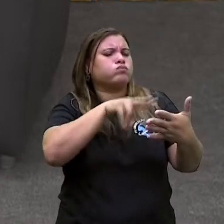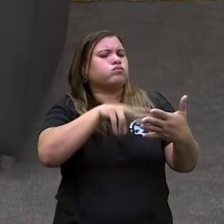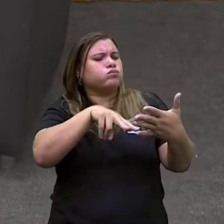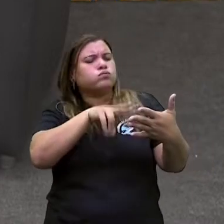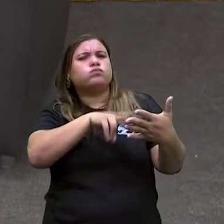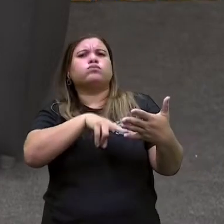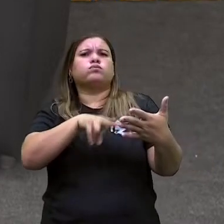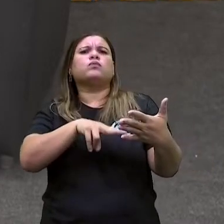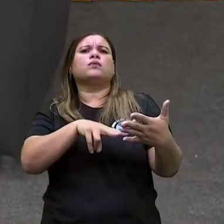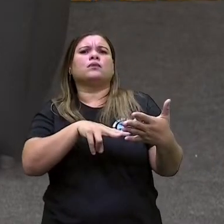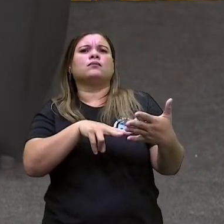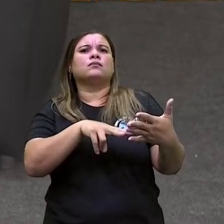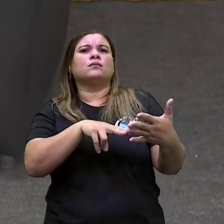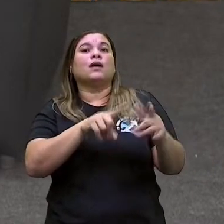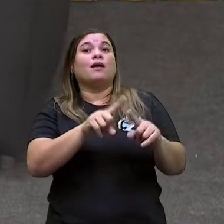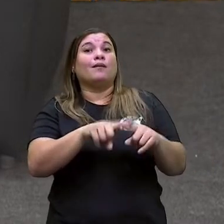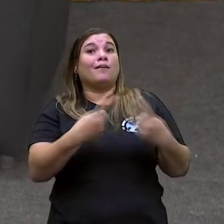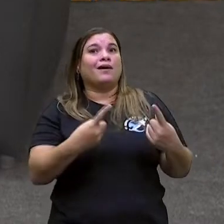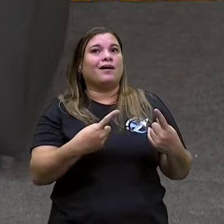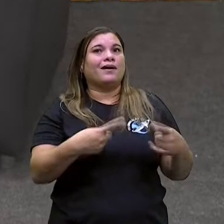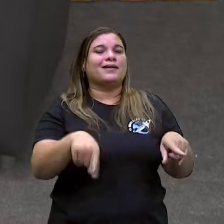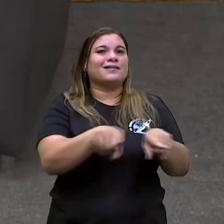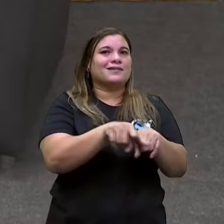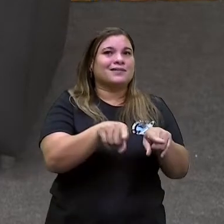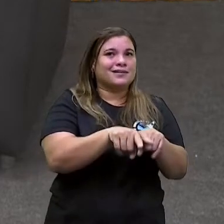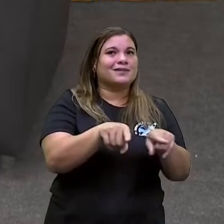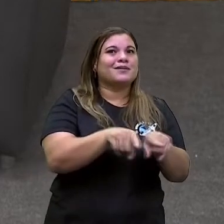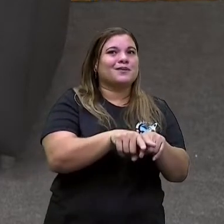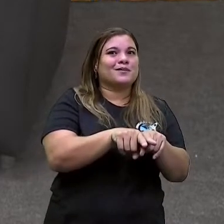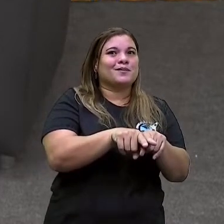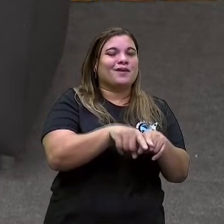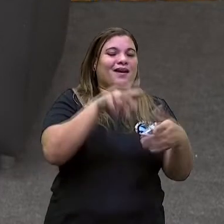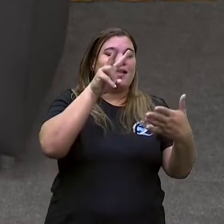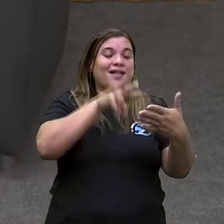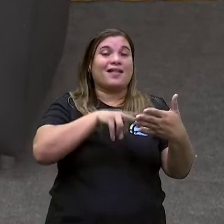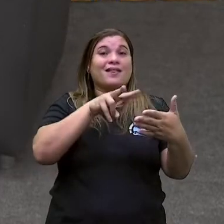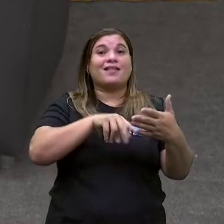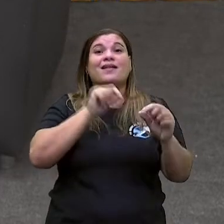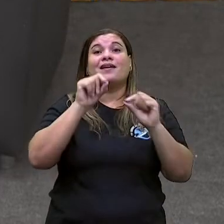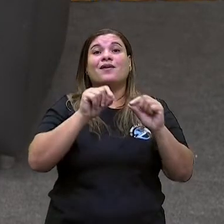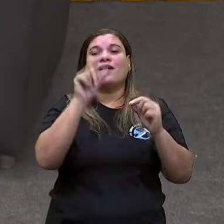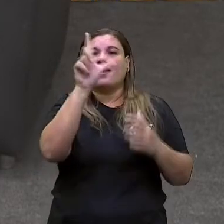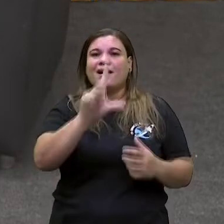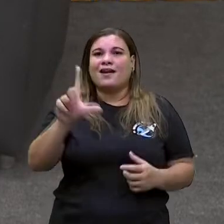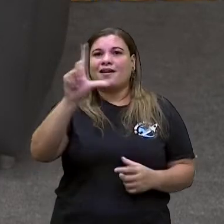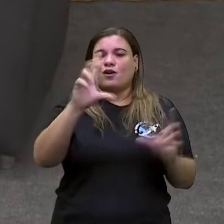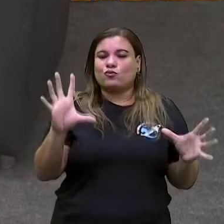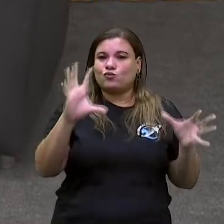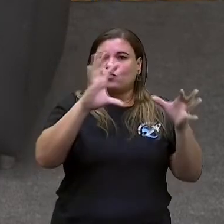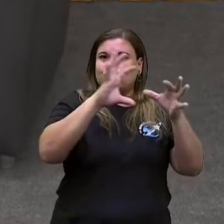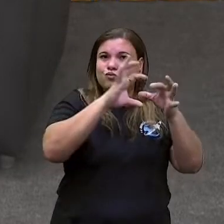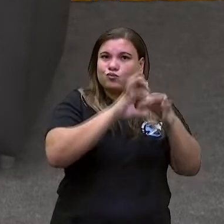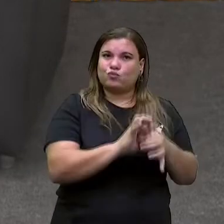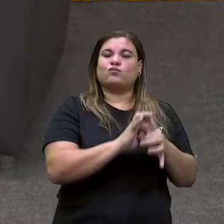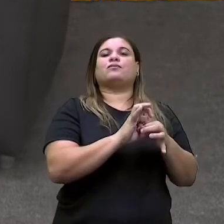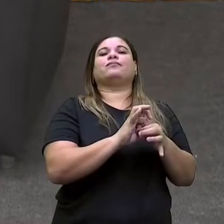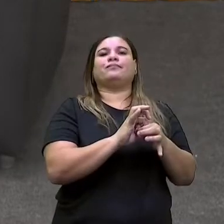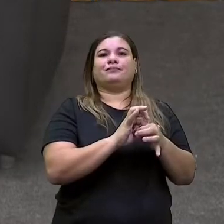os textos do curso, leem literatura. Os bons leem textos técnicos, os excelentes leem literatura